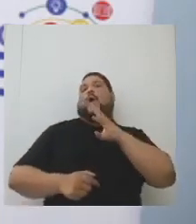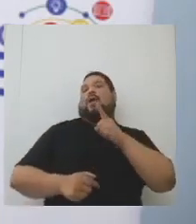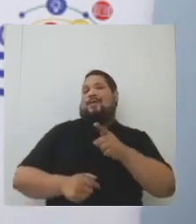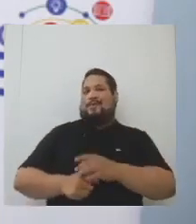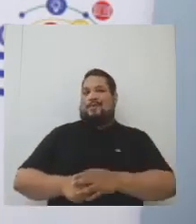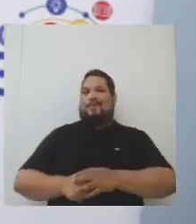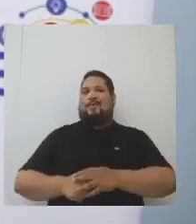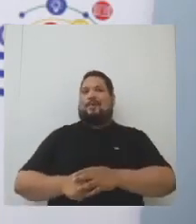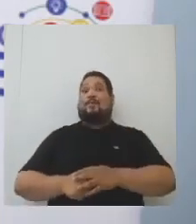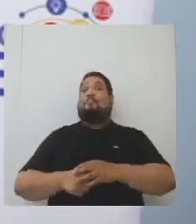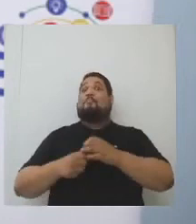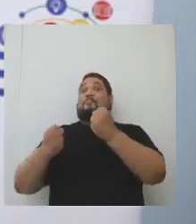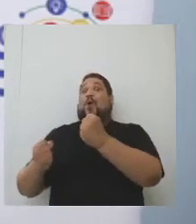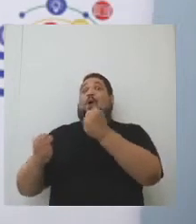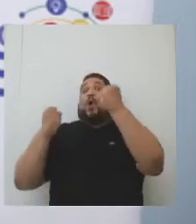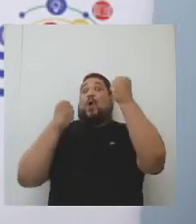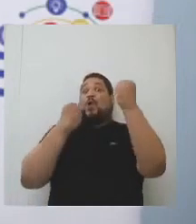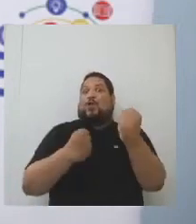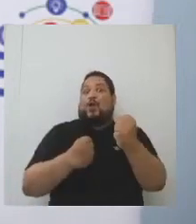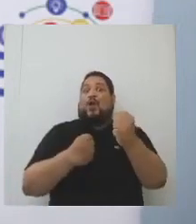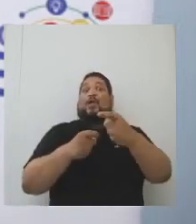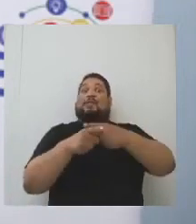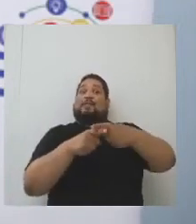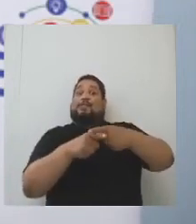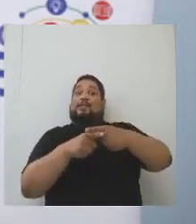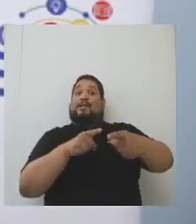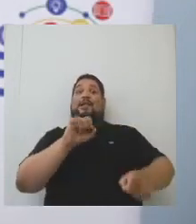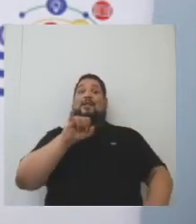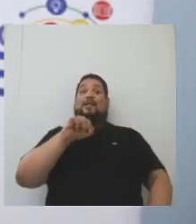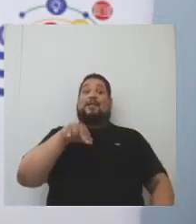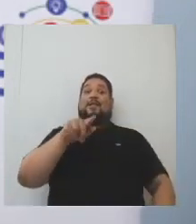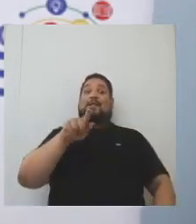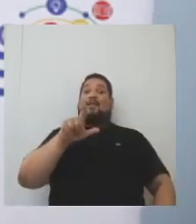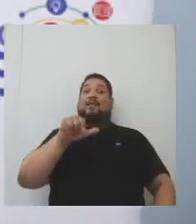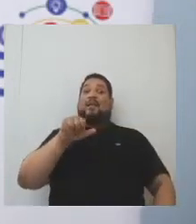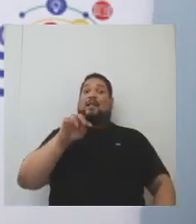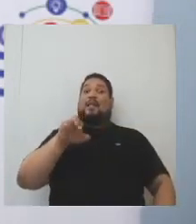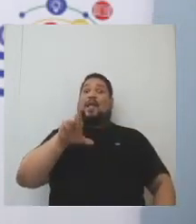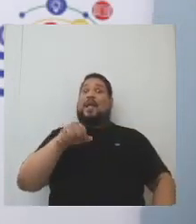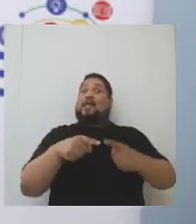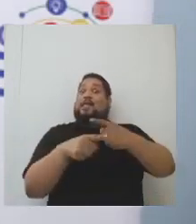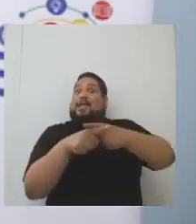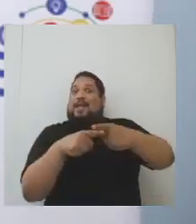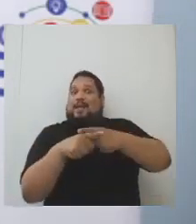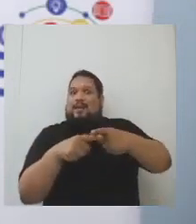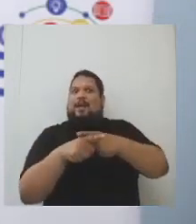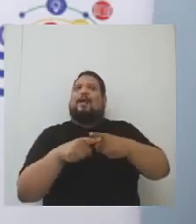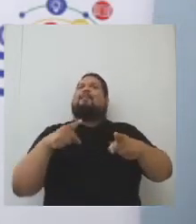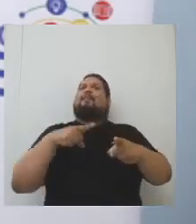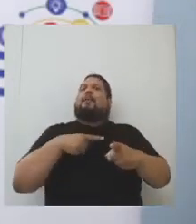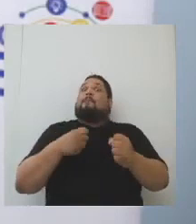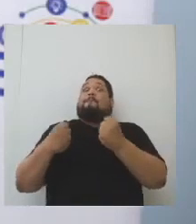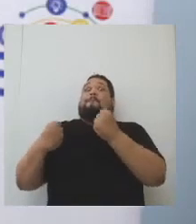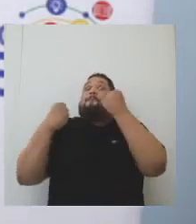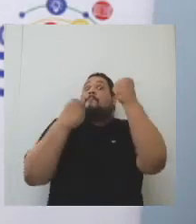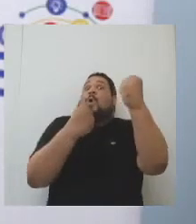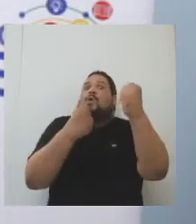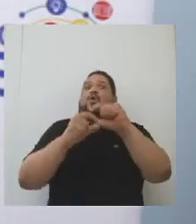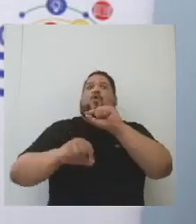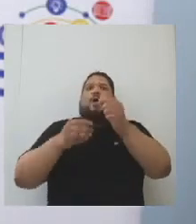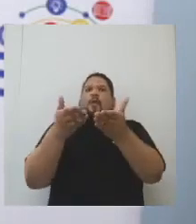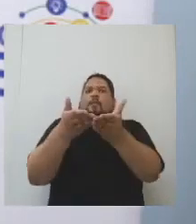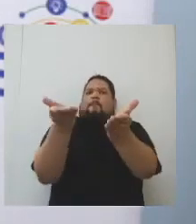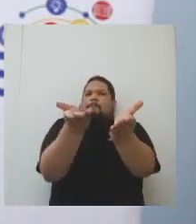bem, a poderosa Inglaterra, que possuía uma poderosa e poderosa mesmo